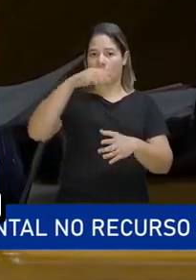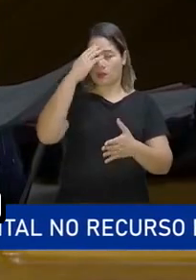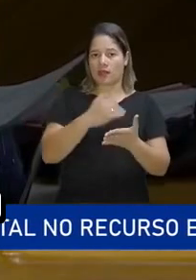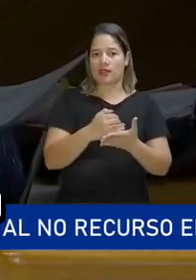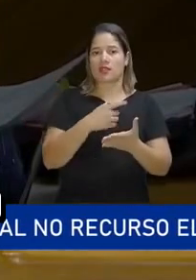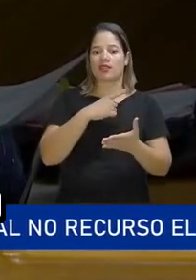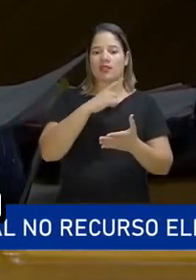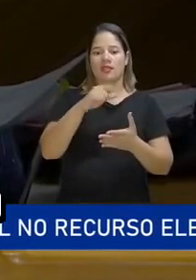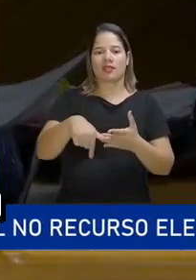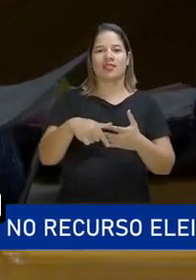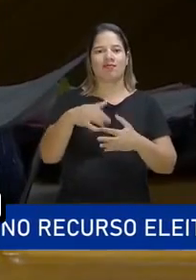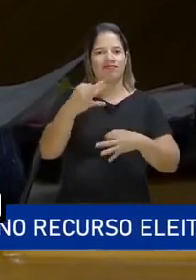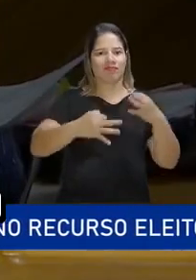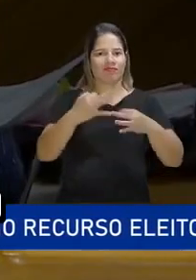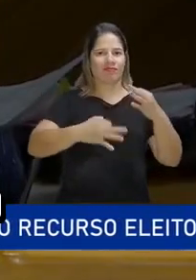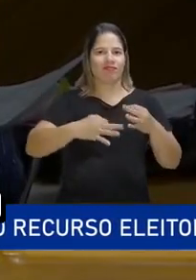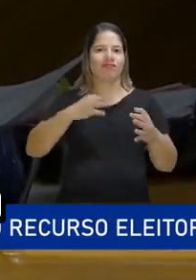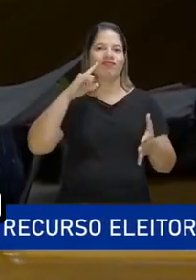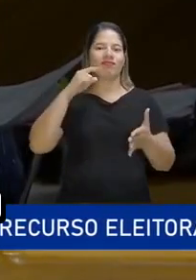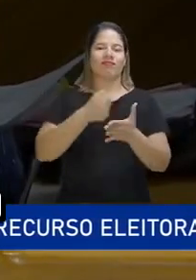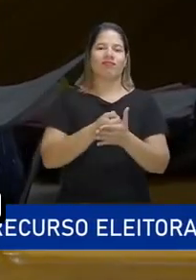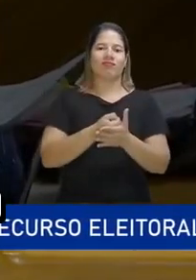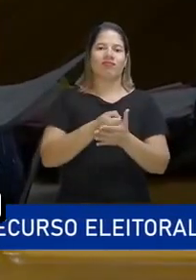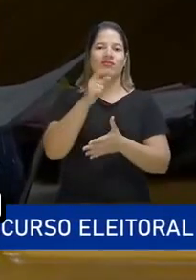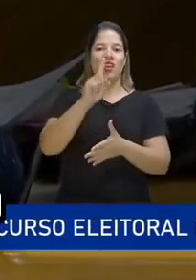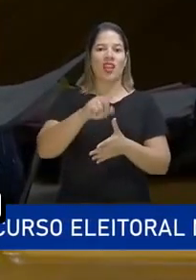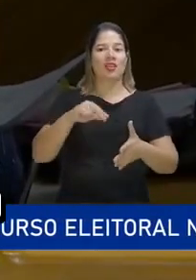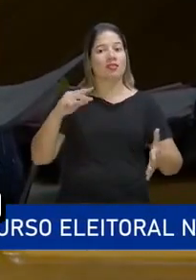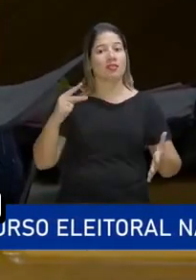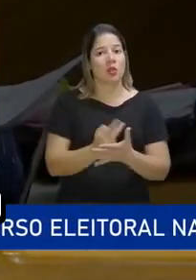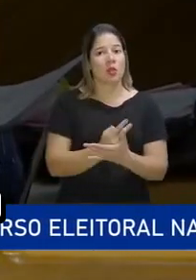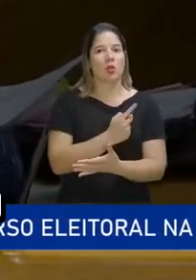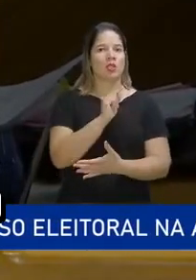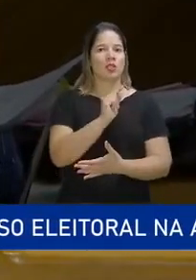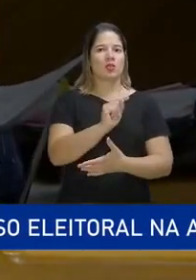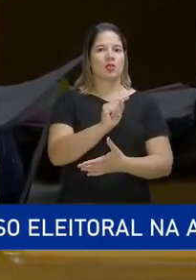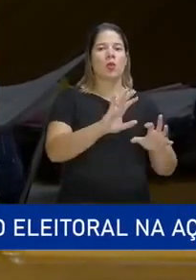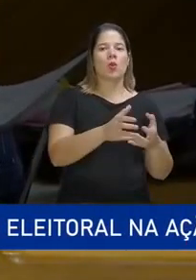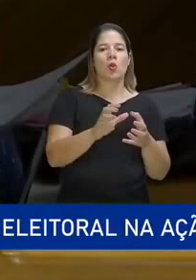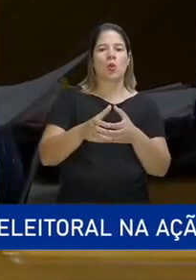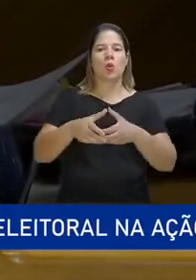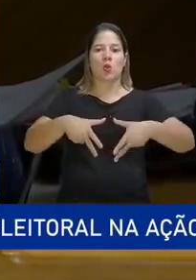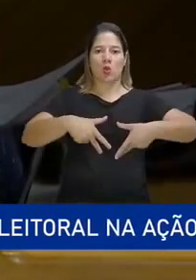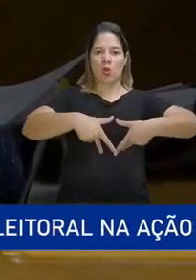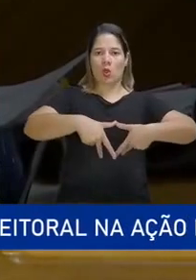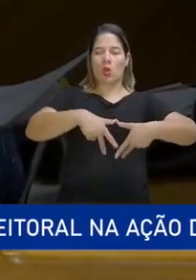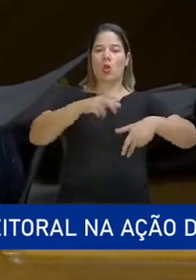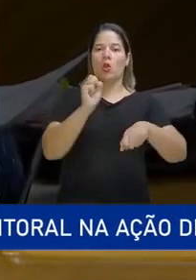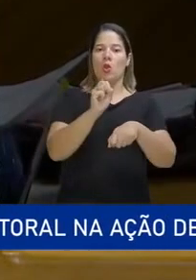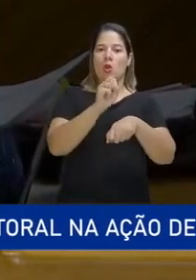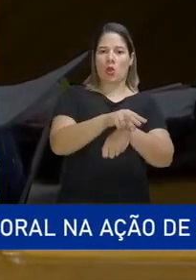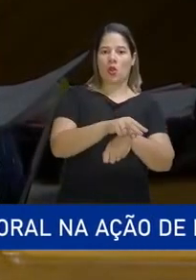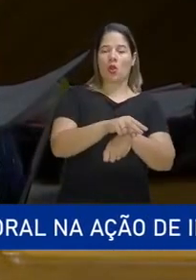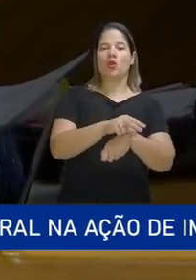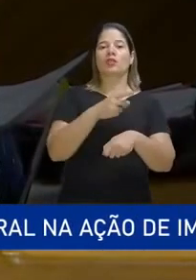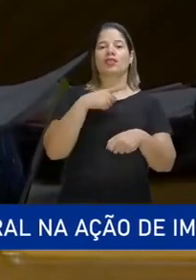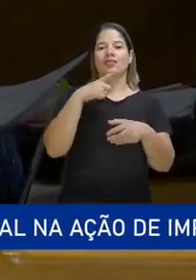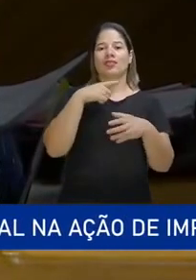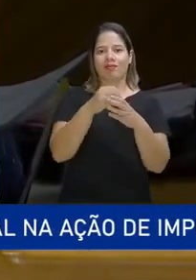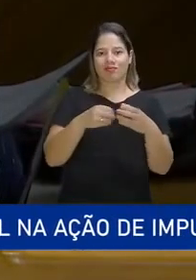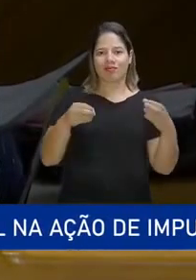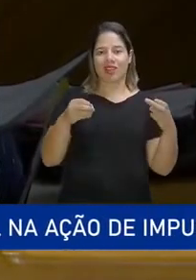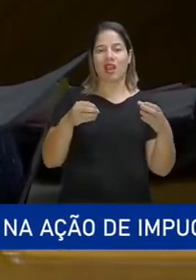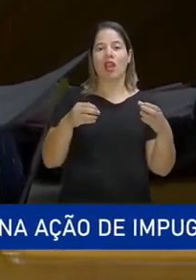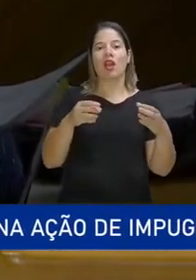por esta Corte, que declarou a fraude à cota de gênero praticada pelo PRTB nas eleições municipais de